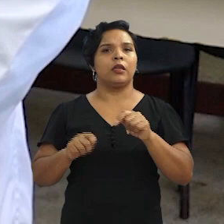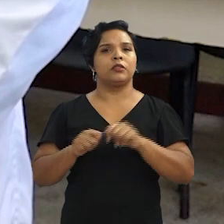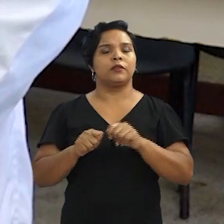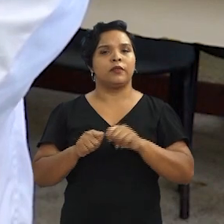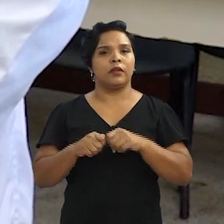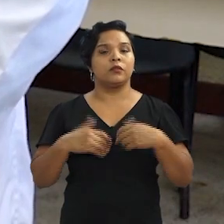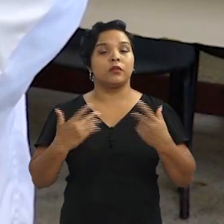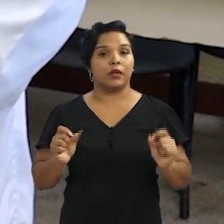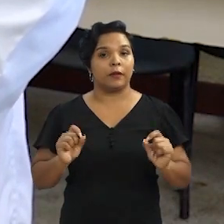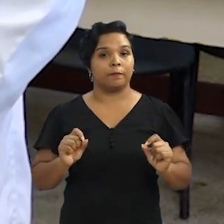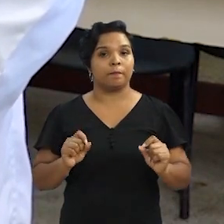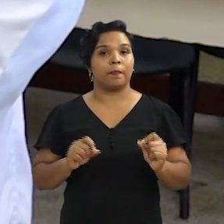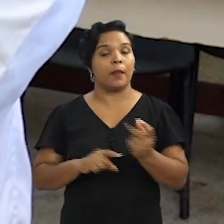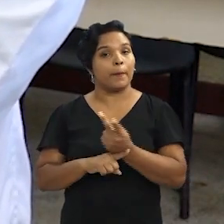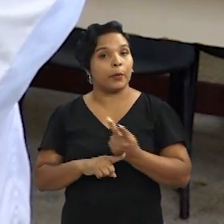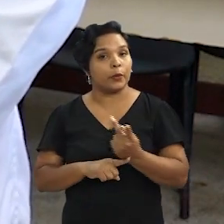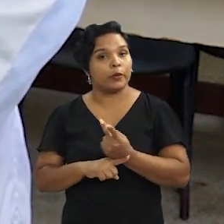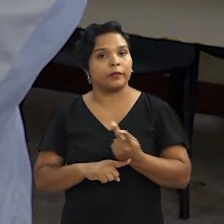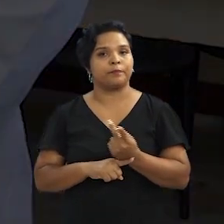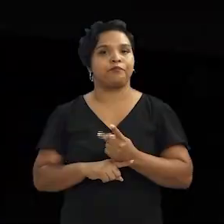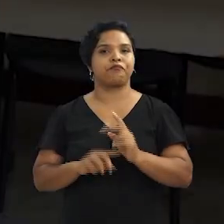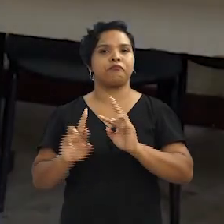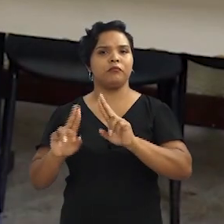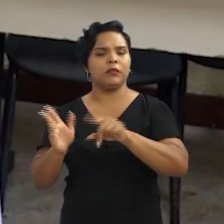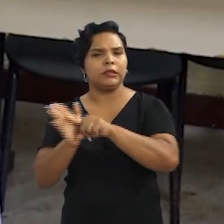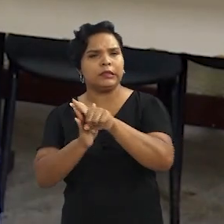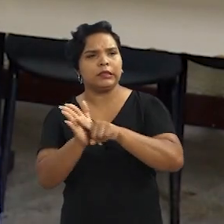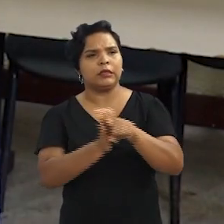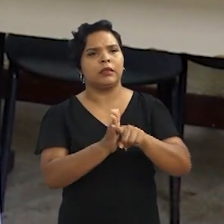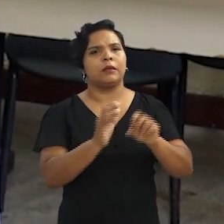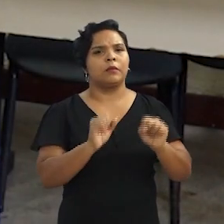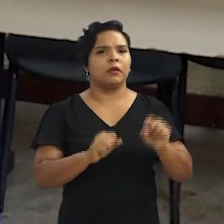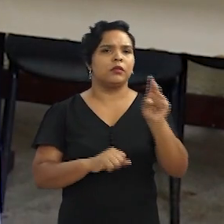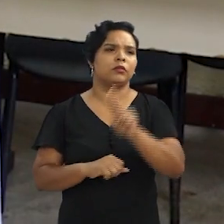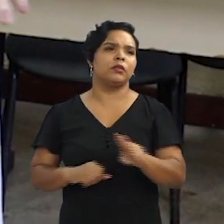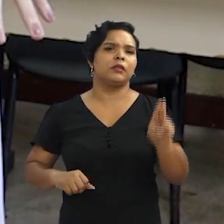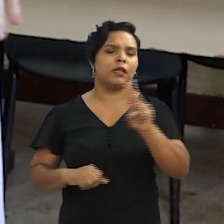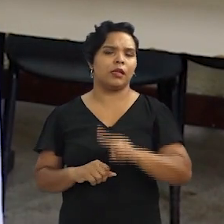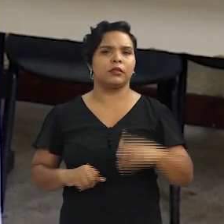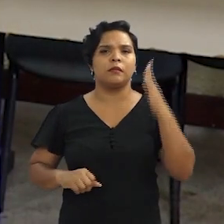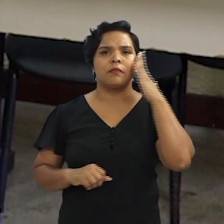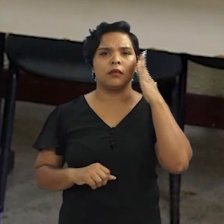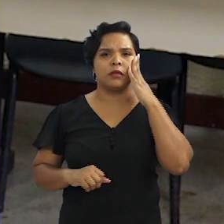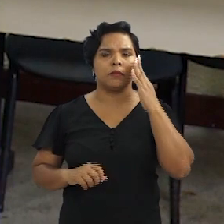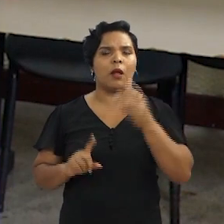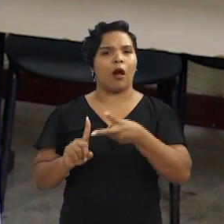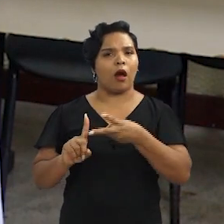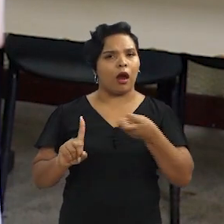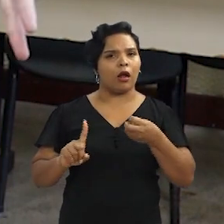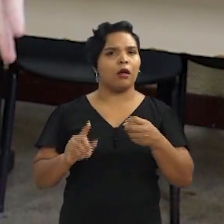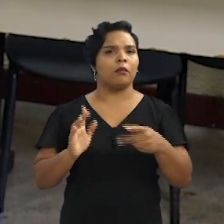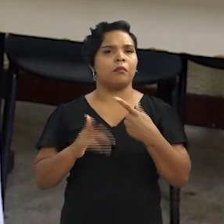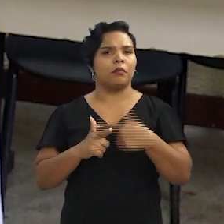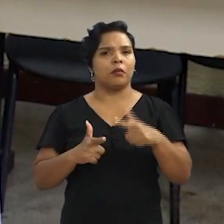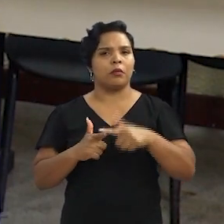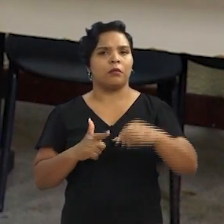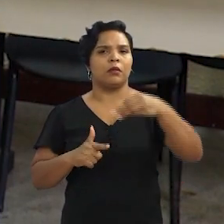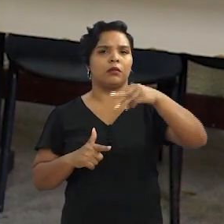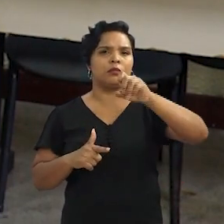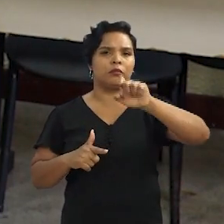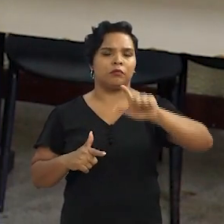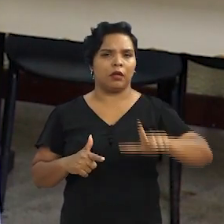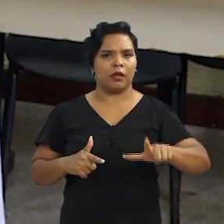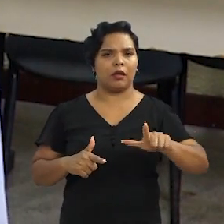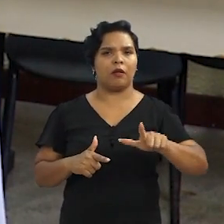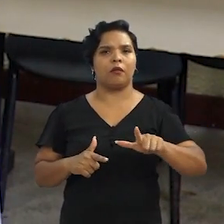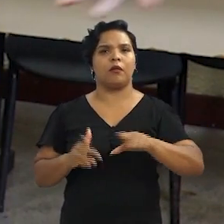coisa que a gente fez nesse trabalho foi buscar isso. Diferentes análises podem ser utilizadas para detectar fraude no mel.